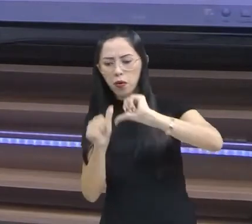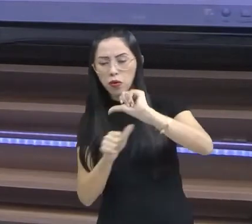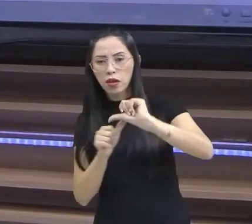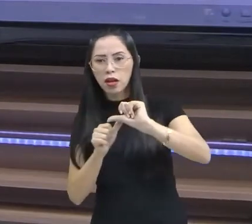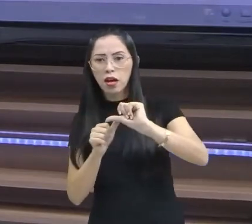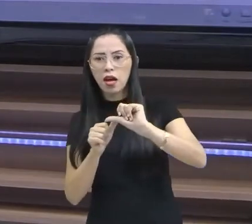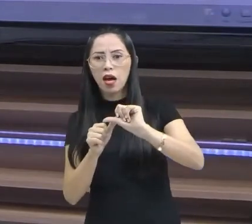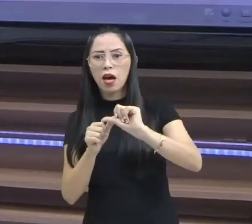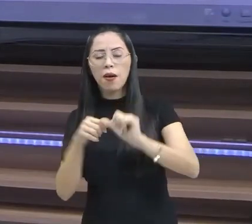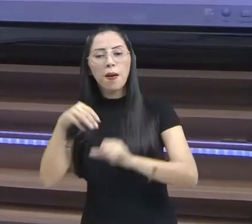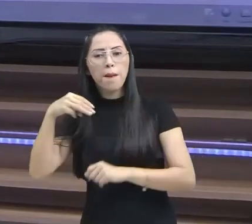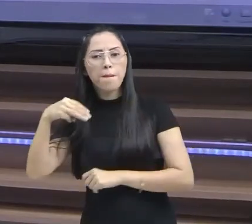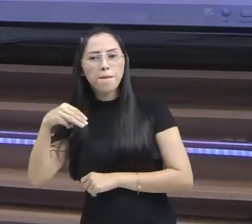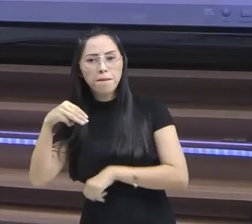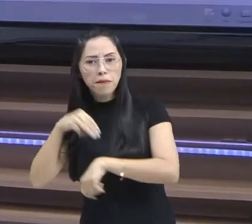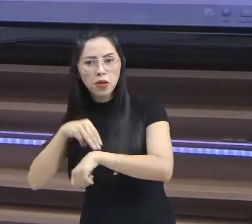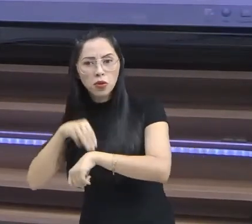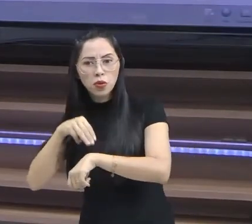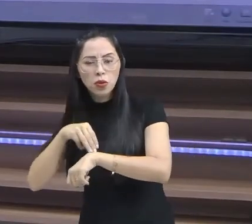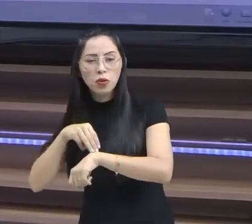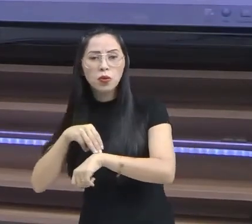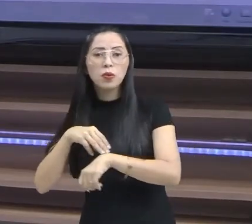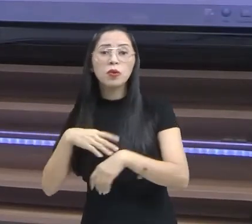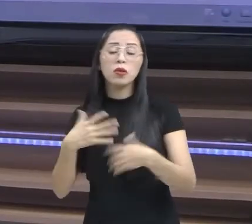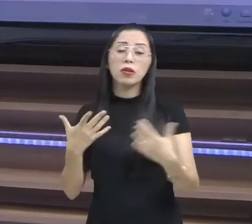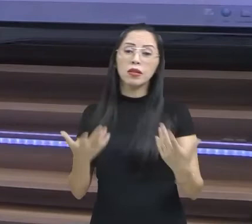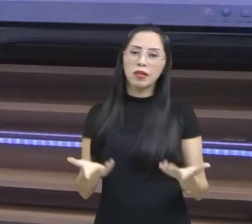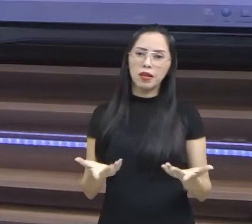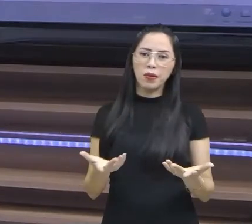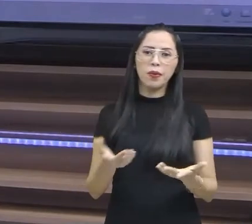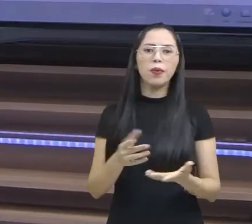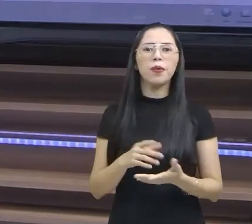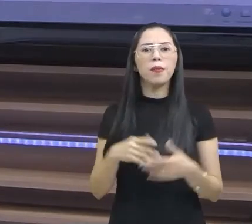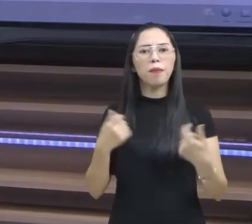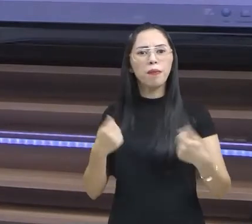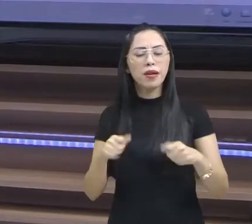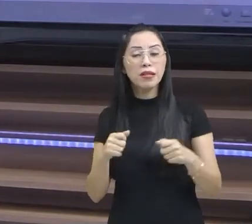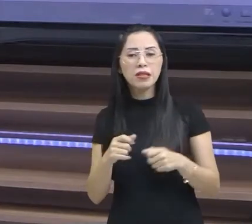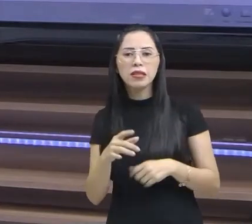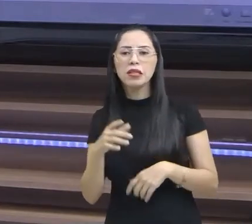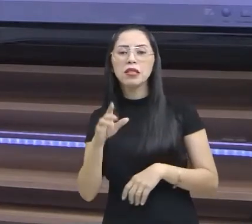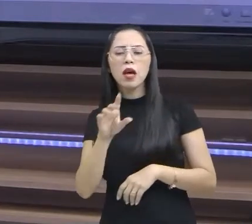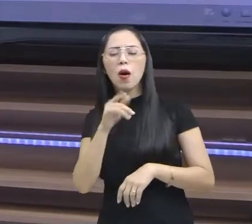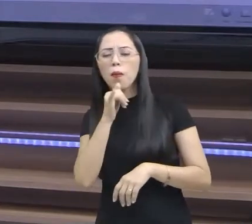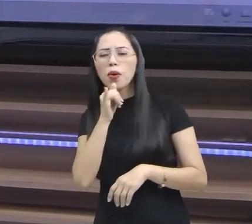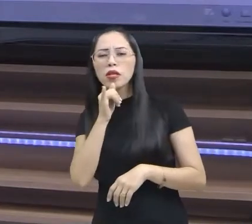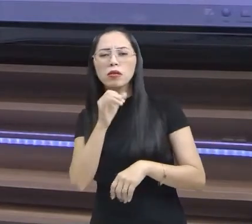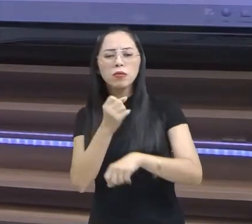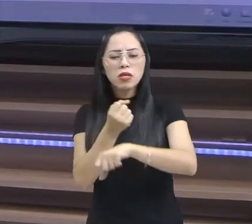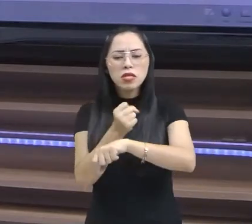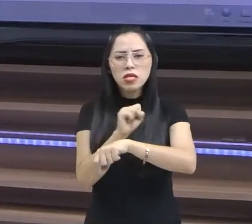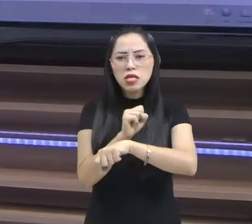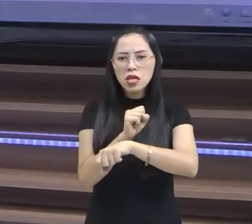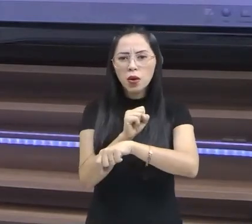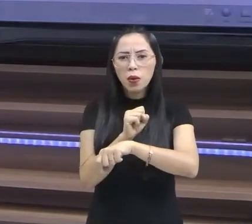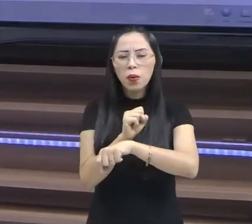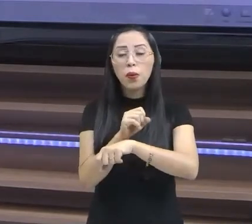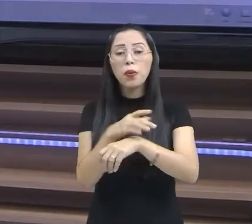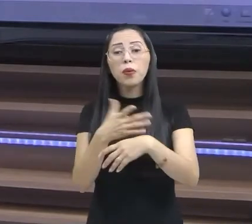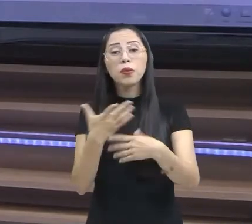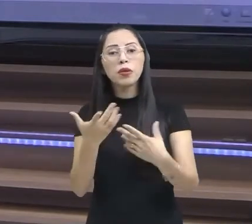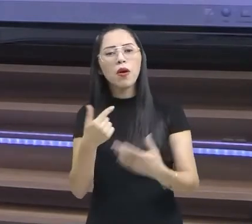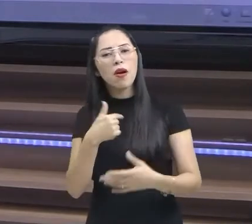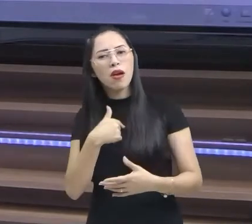da menor para a maior. Por exemplo, se eu tenho hora, minuto e segundo, qual é a menor? Segundo. Então, vou começar.